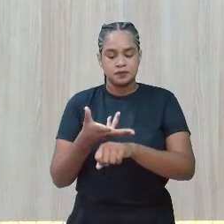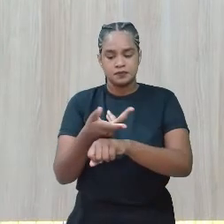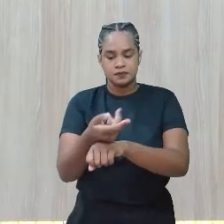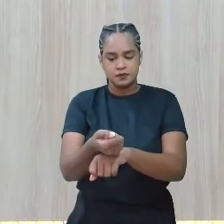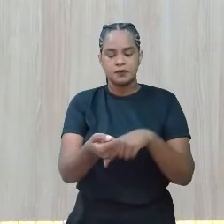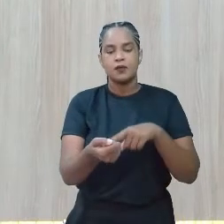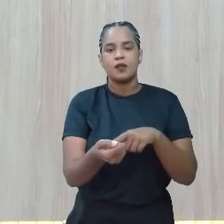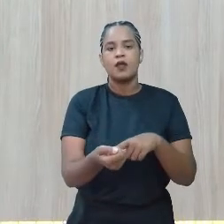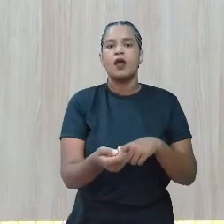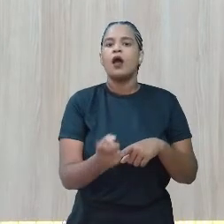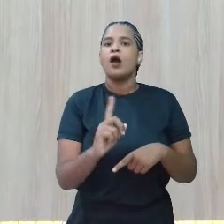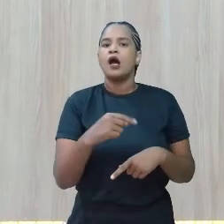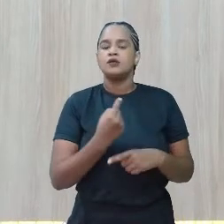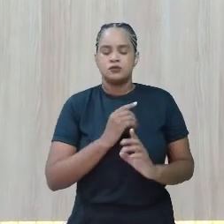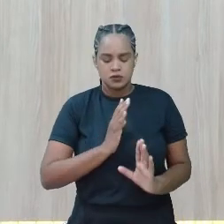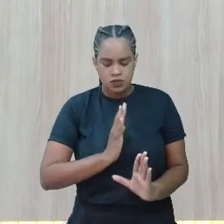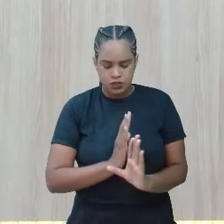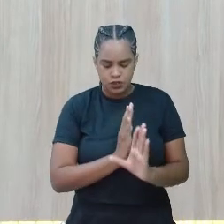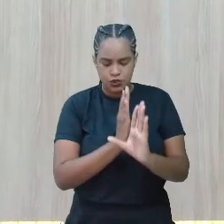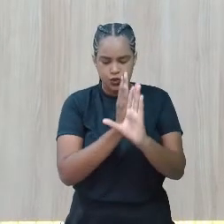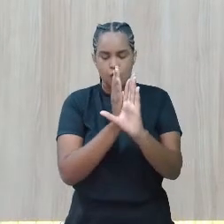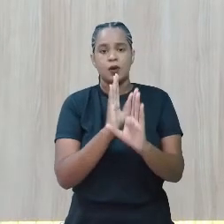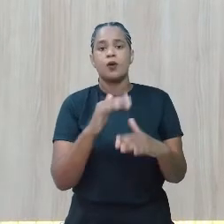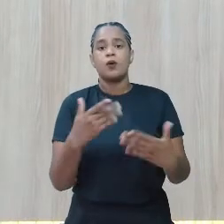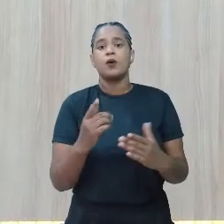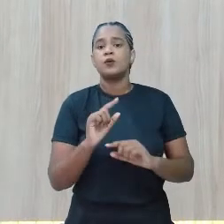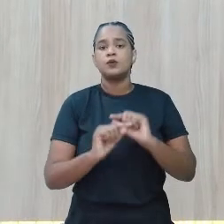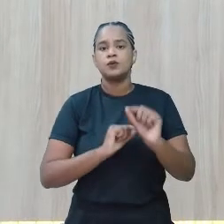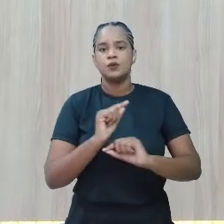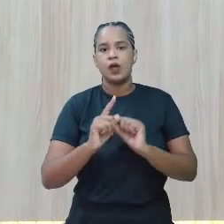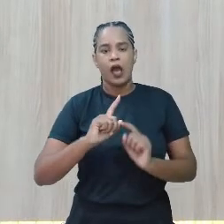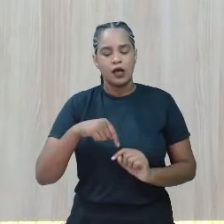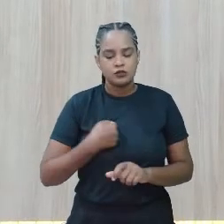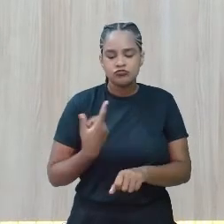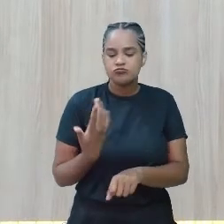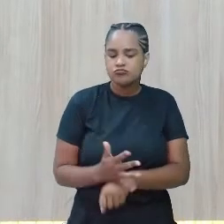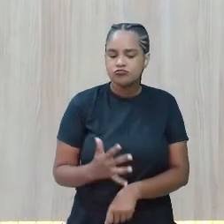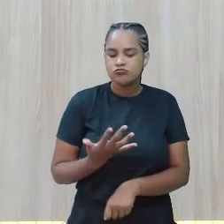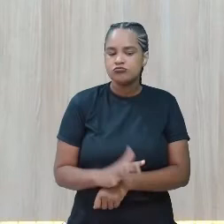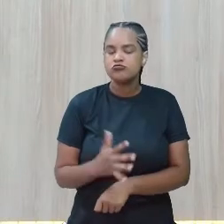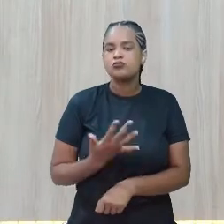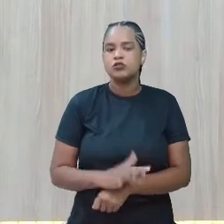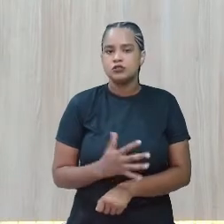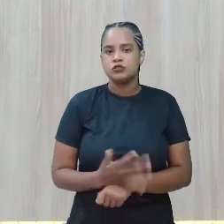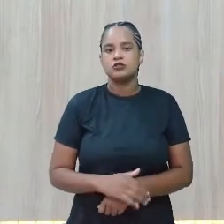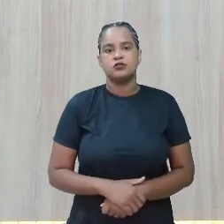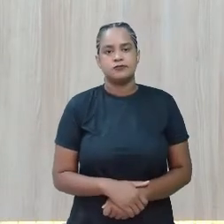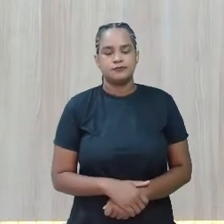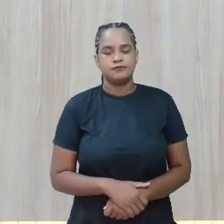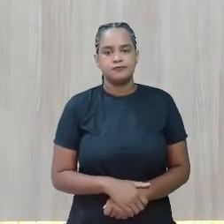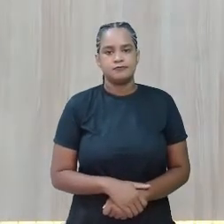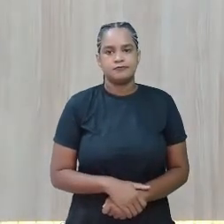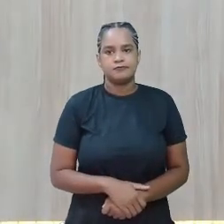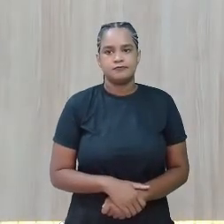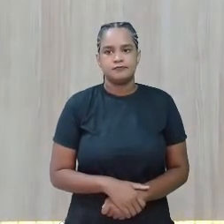são descobertas a partir do momento que começamos a exercitá-las.